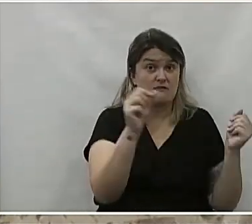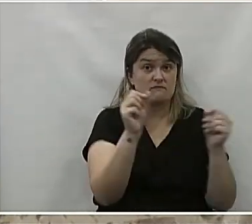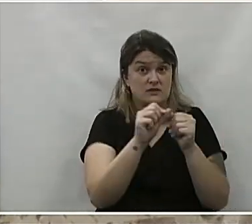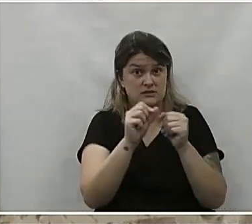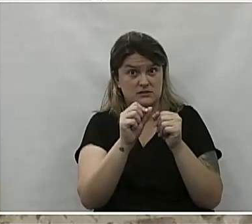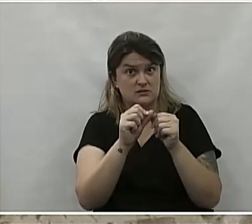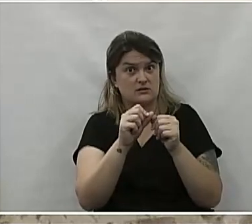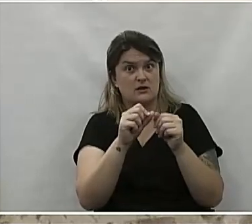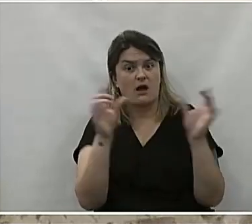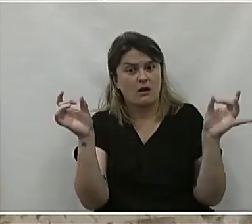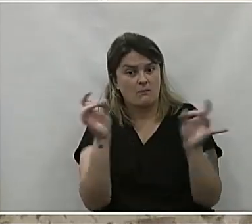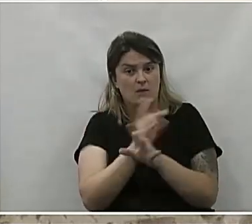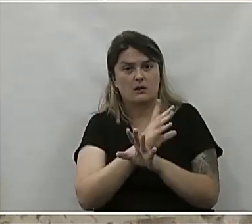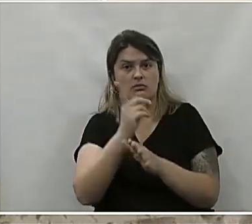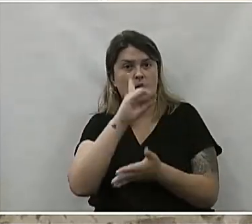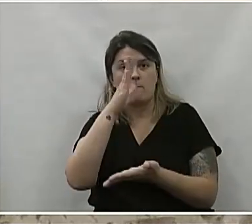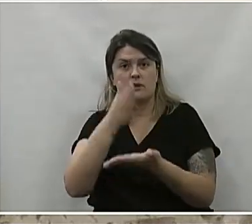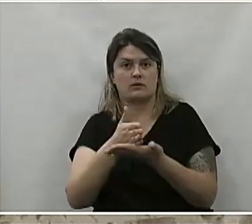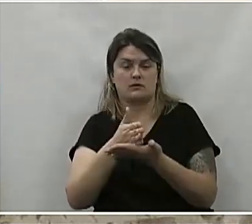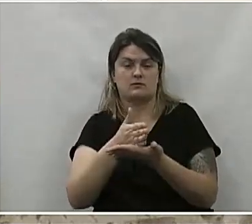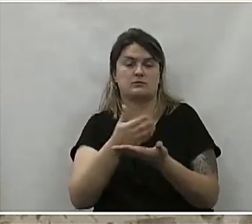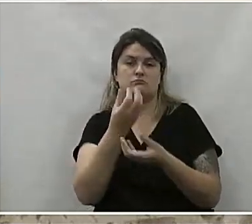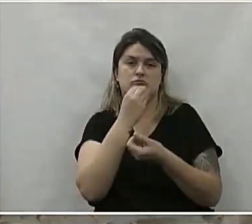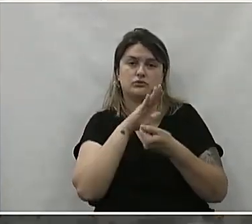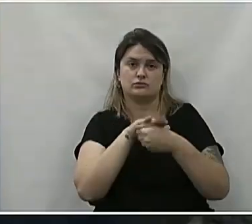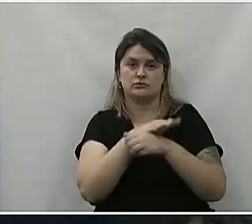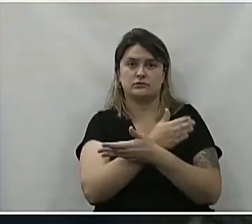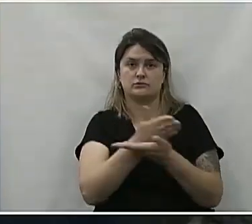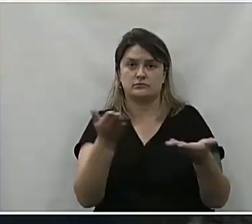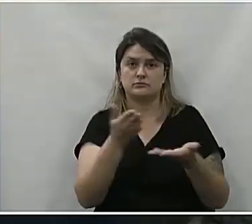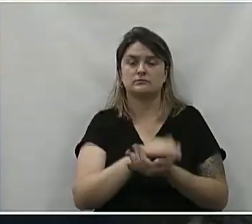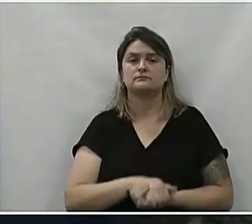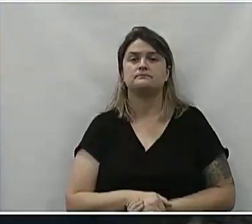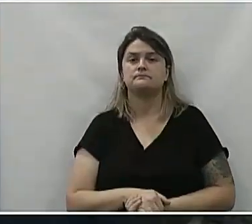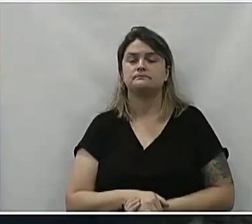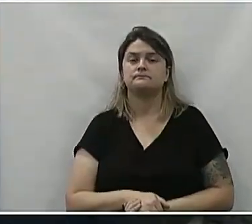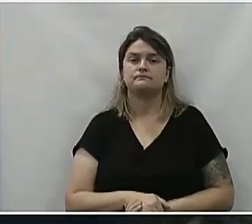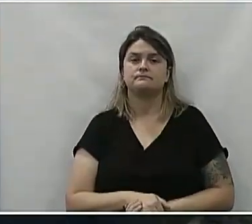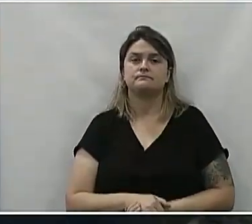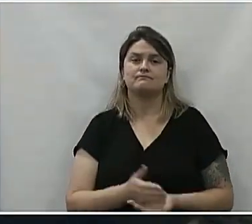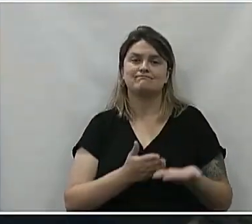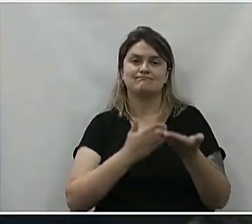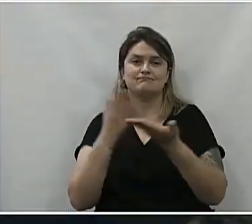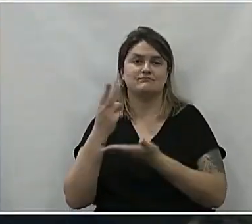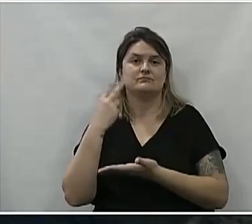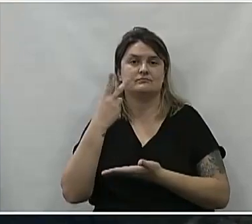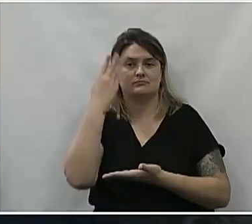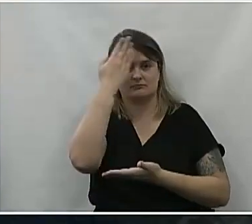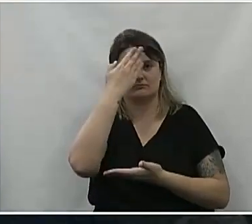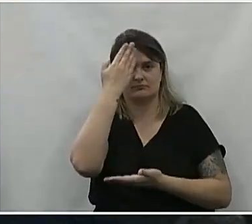deixe pela metade É isso aí Uma boa noite a todos Com a palavra Cordovan